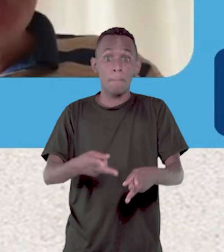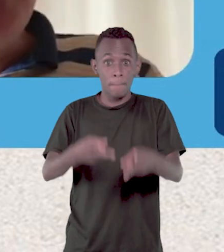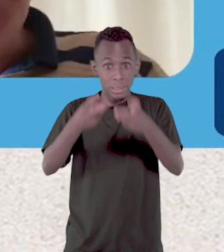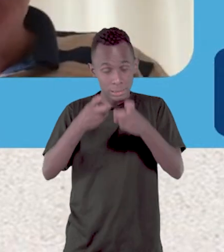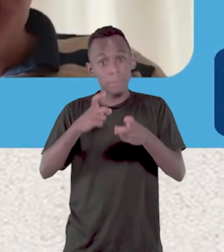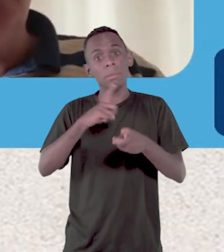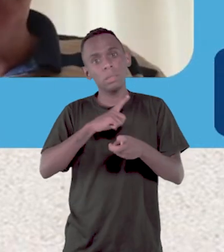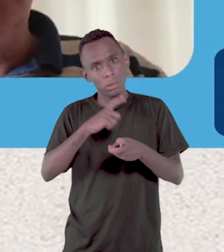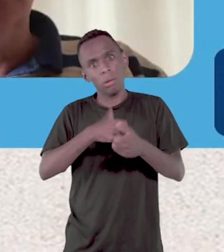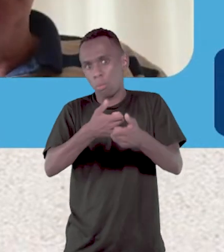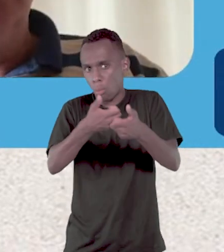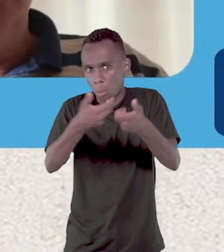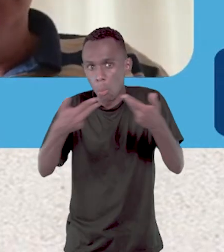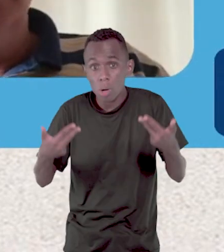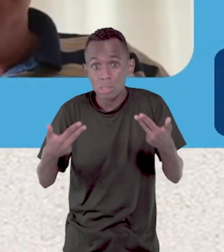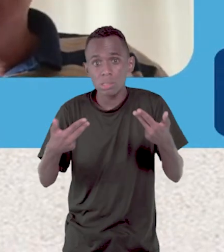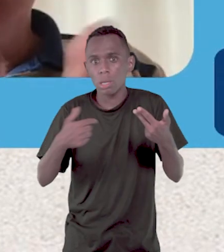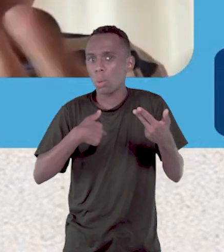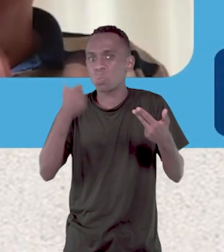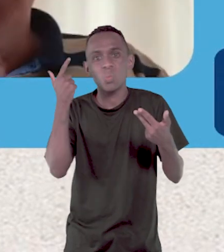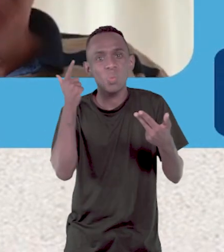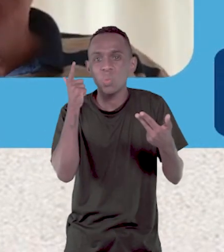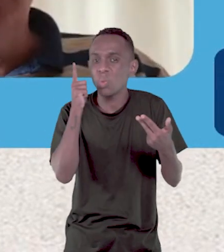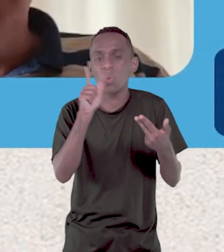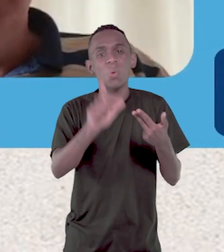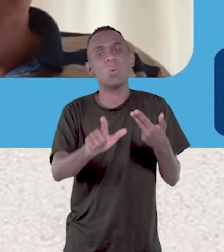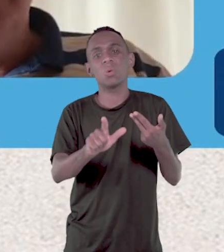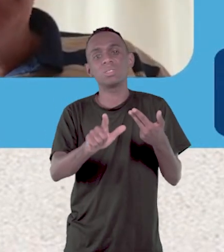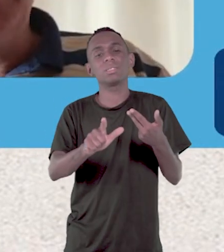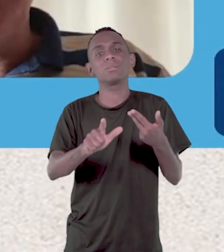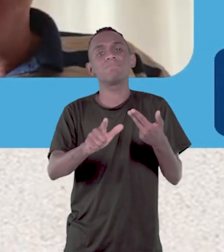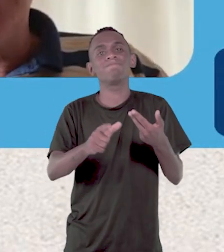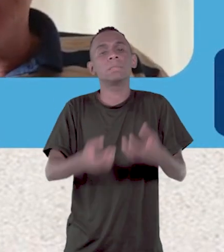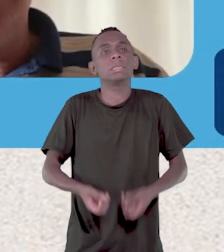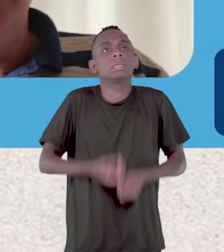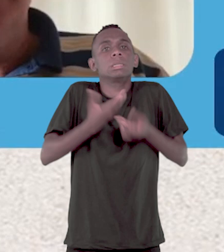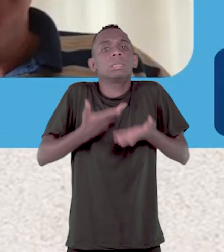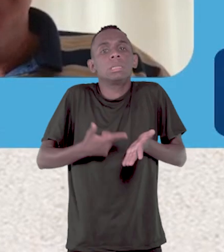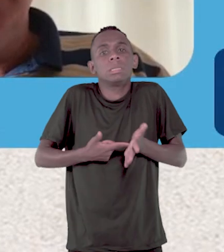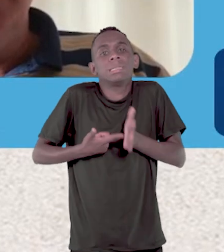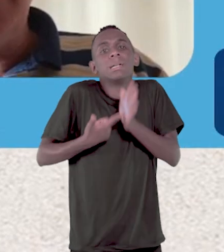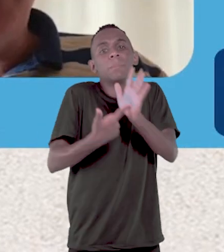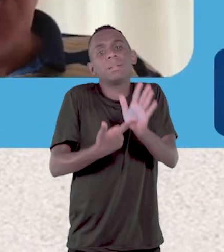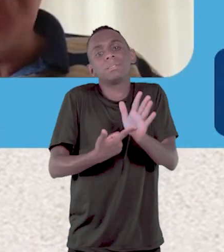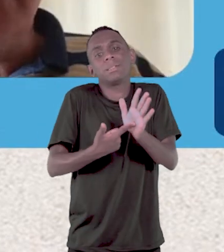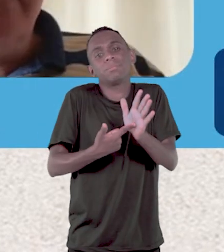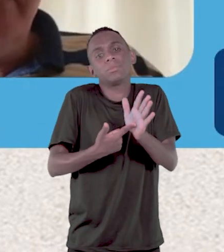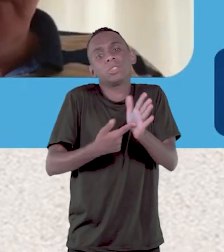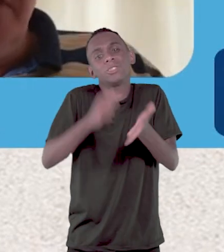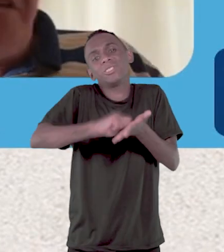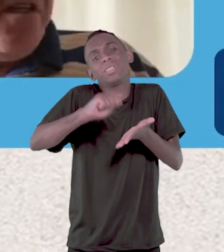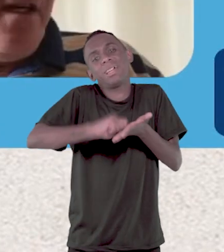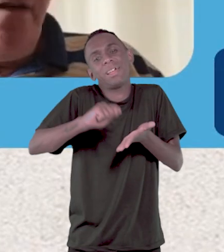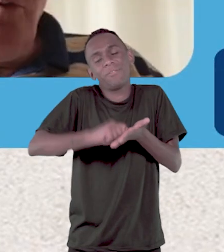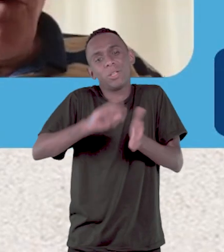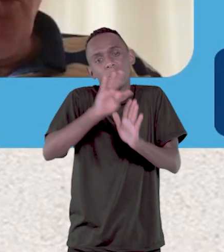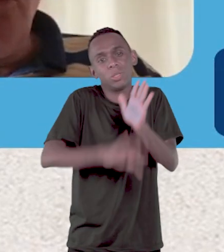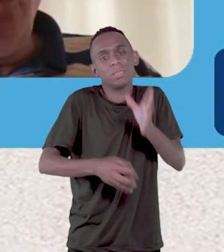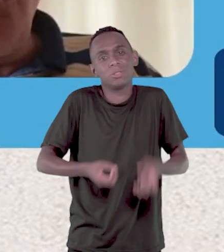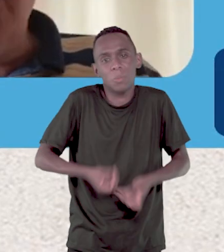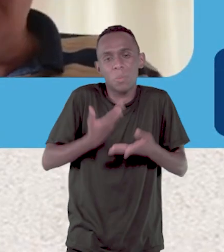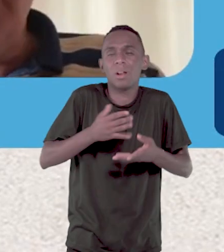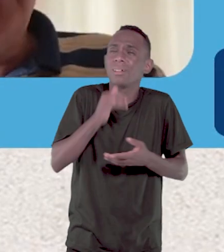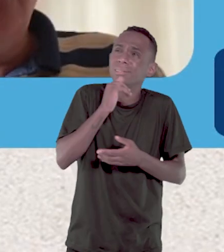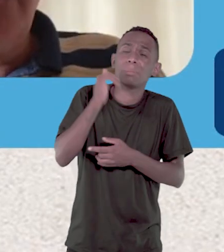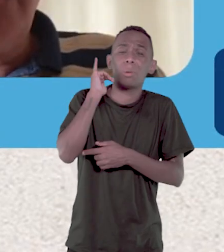que há determinadas coisas que eu não consigo expressar na prosa, seja